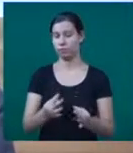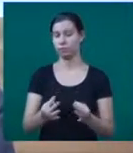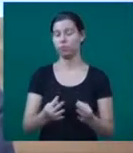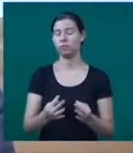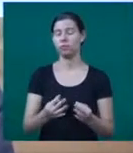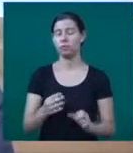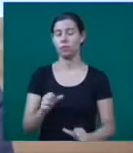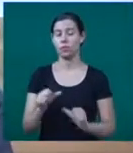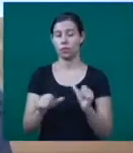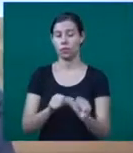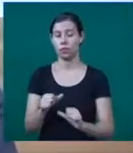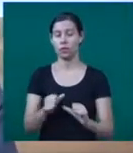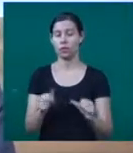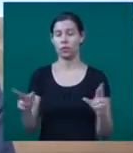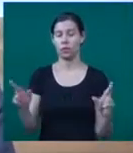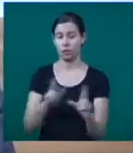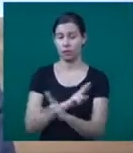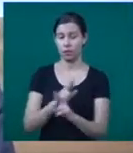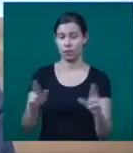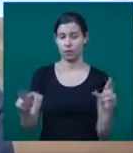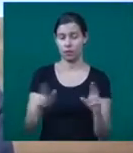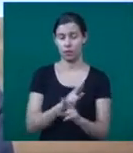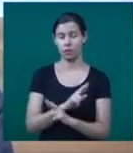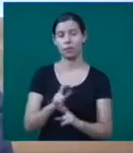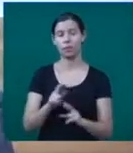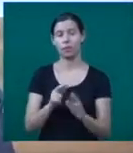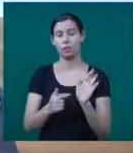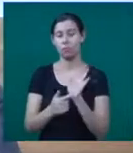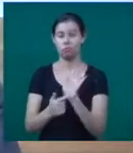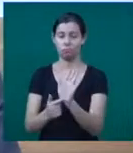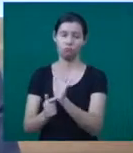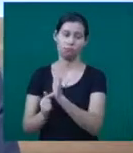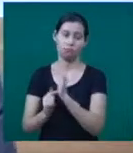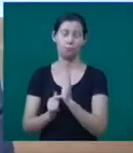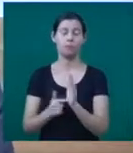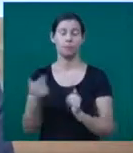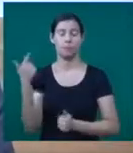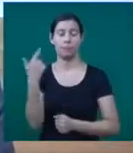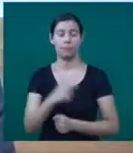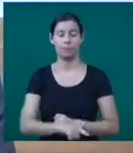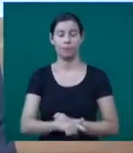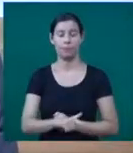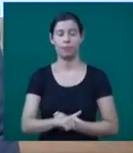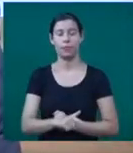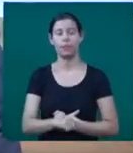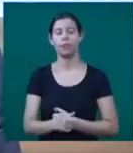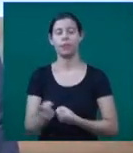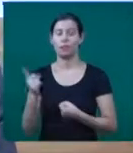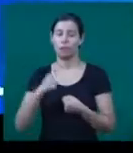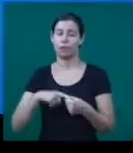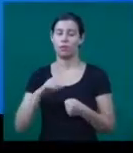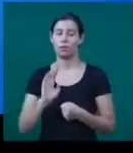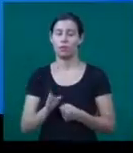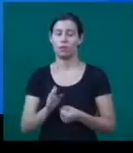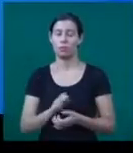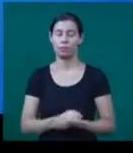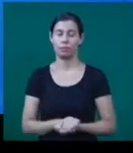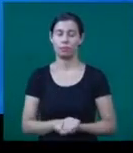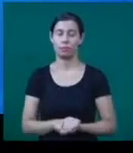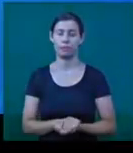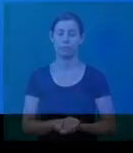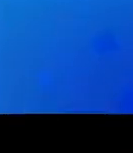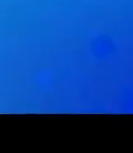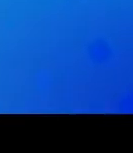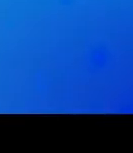tem ganhado destaque nos festivais nacionais e internacionais. Tem mais, o TV Notícias volta rapidinho. Até já.